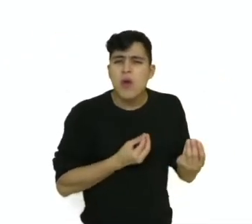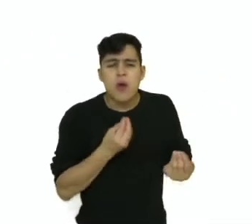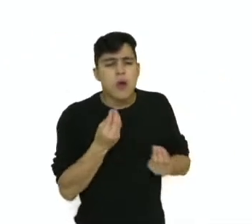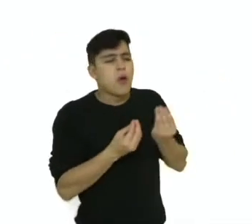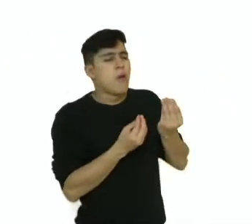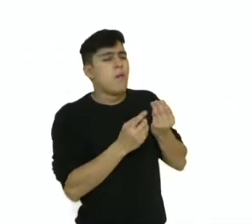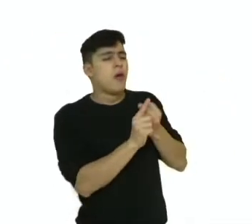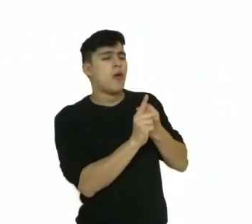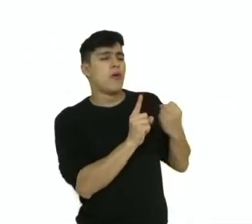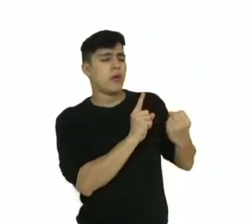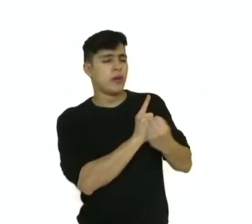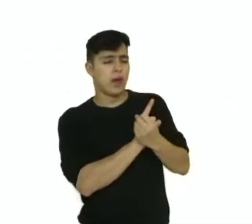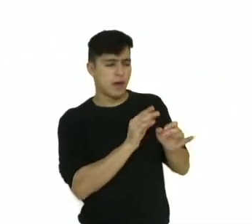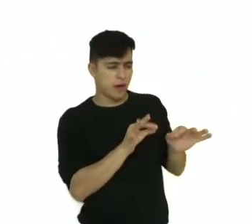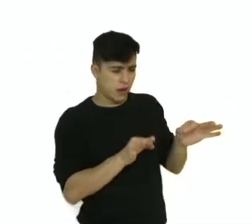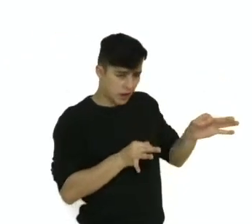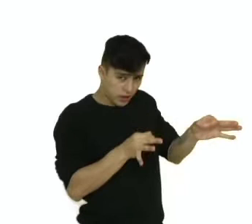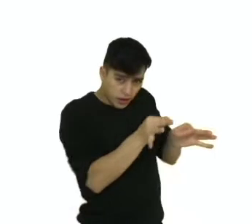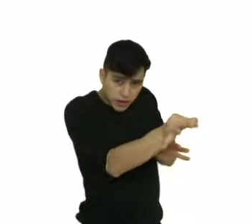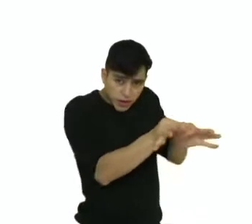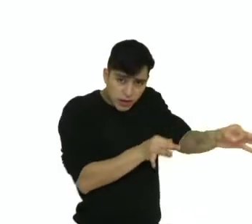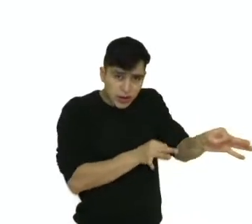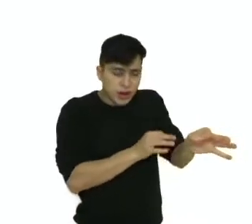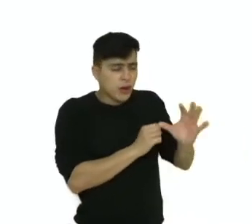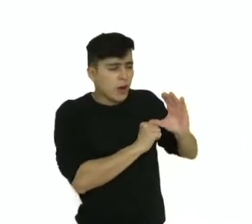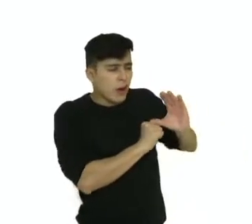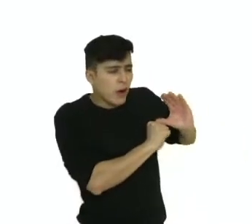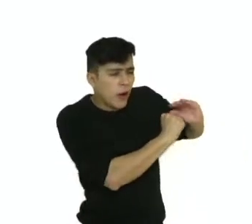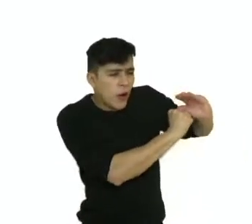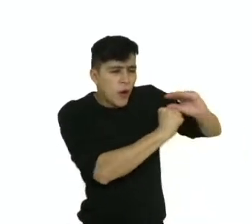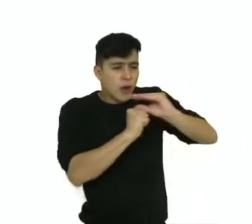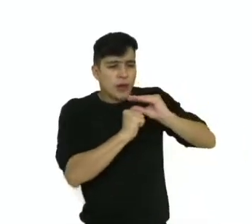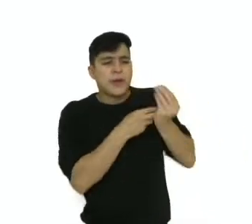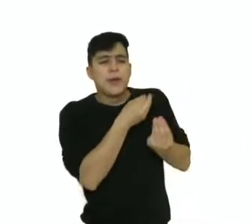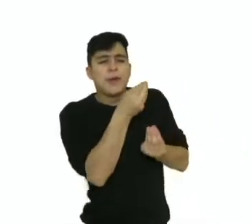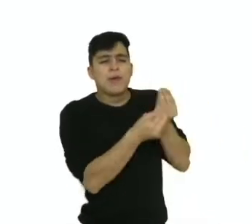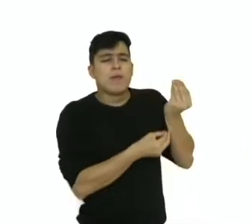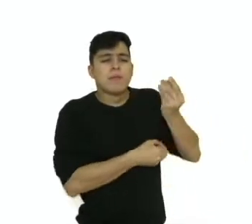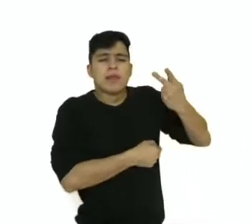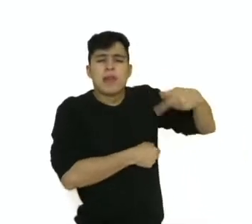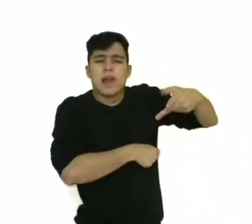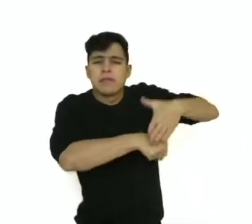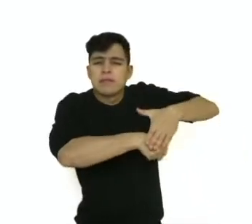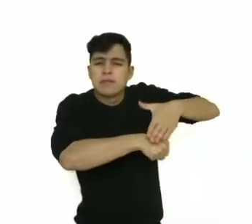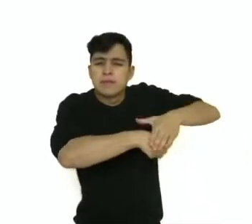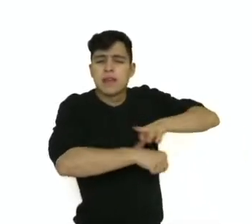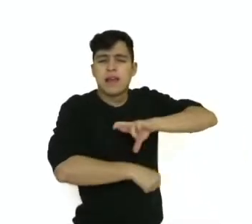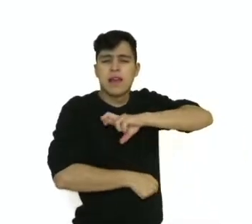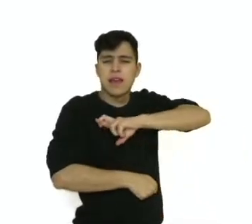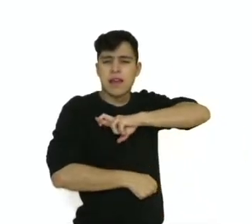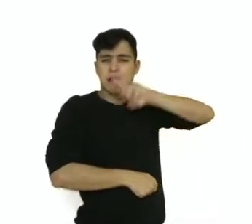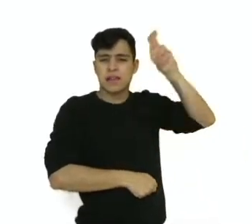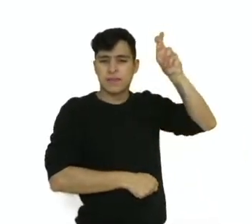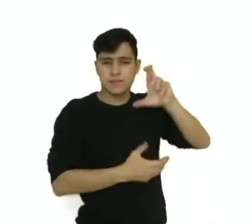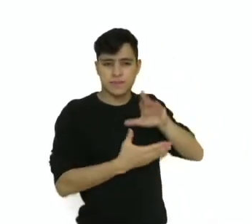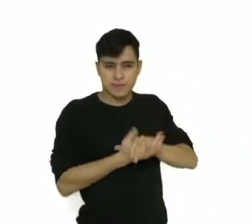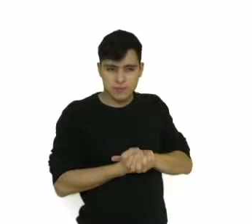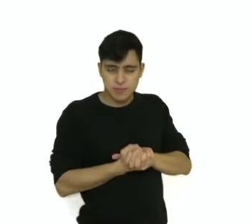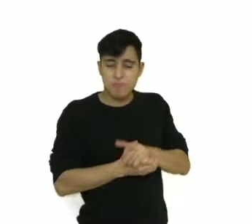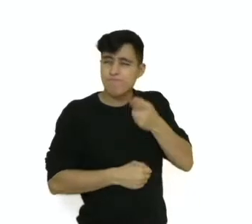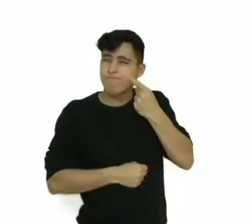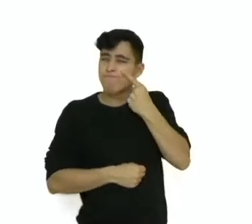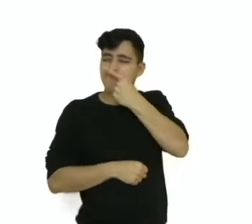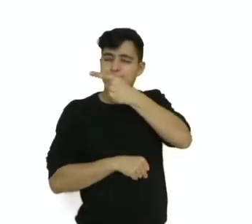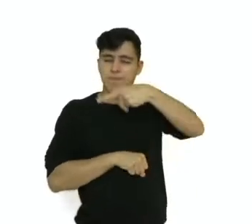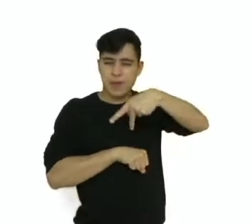dessa sociedade, seus conhecimentos e sua religiosidade. Veja, aqui nós temos uma imagem, né, da Pedra do